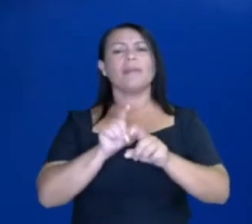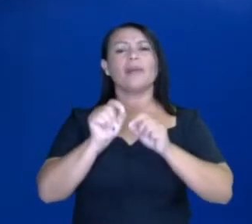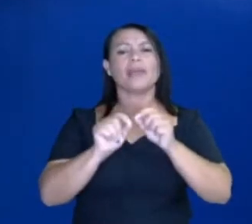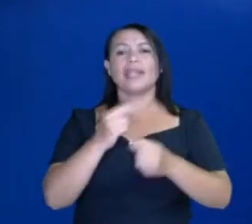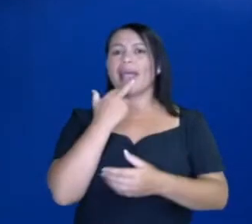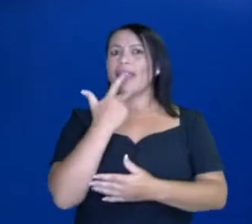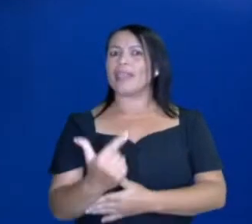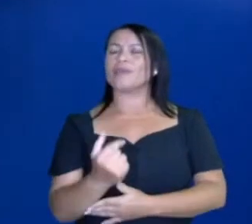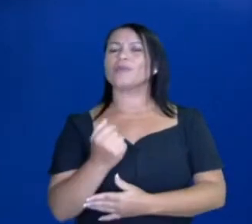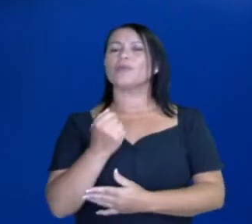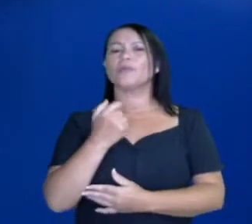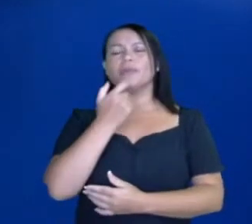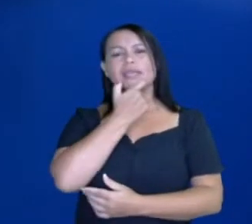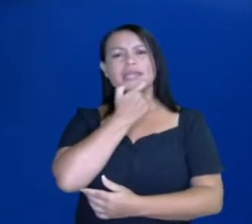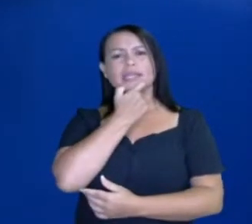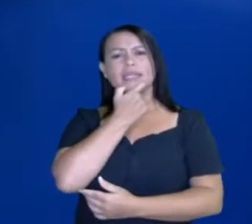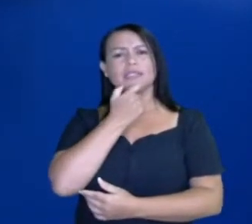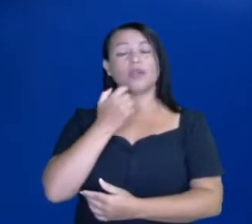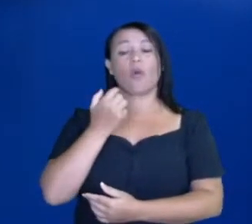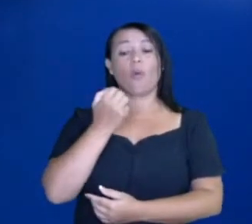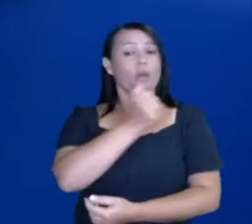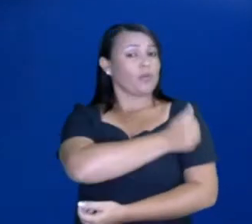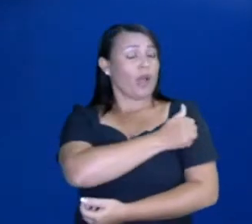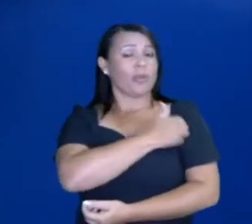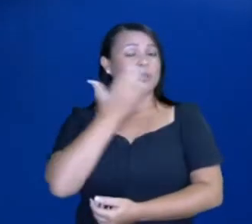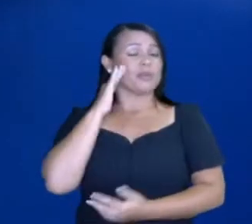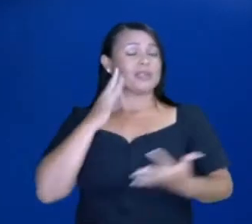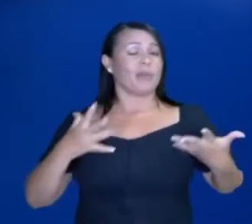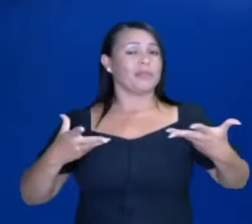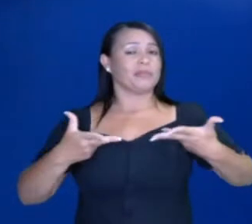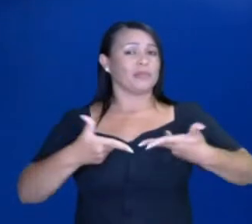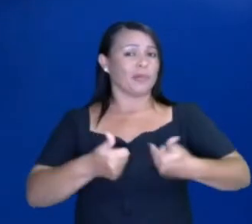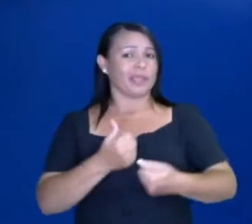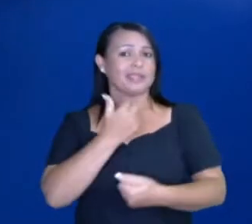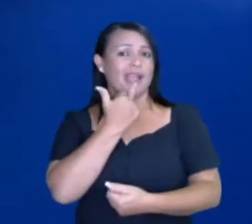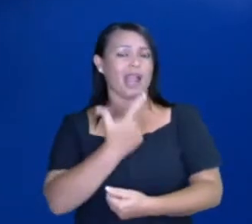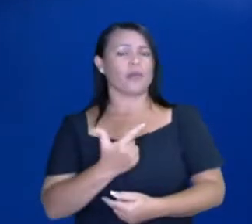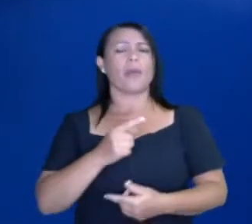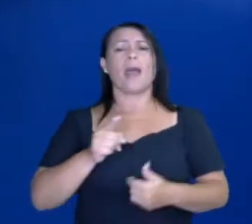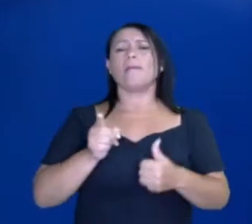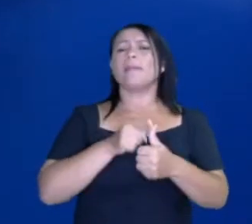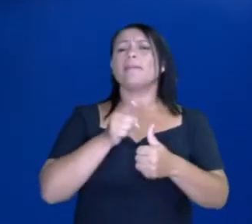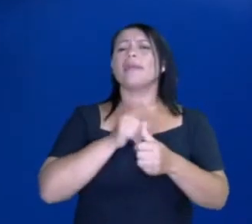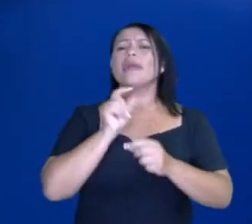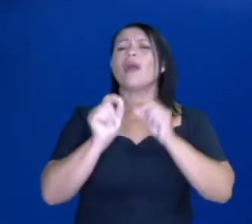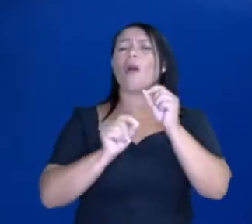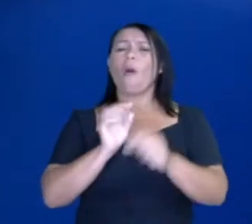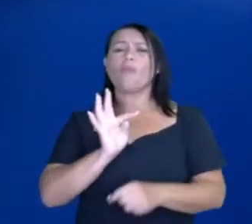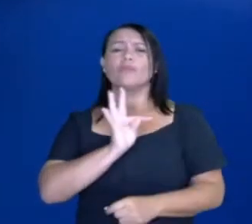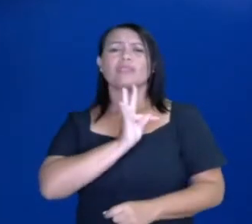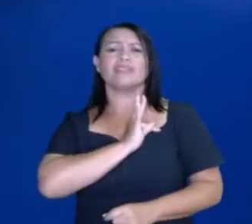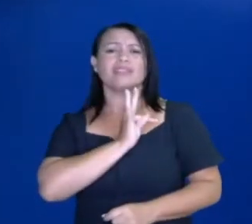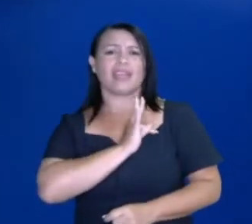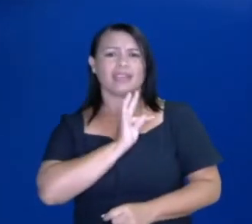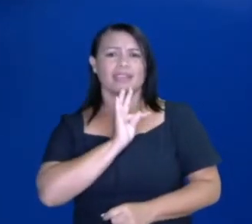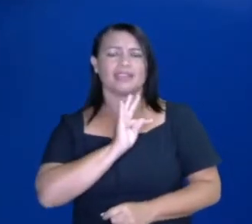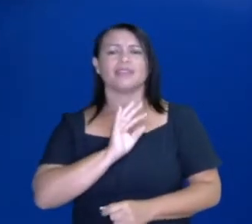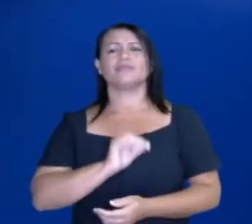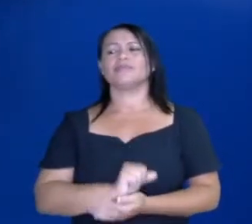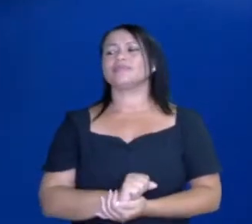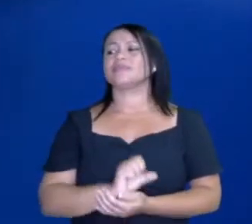inglesa quando o aluno não é fluente da língua, certo? A primeira técnica se chama